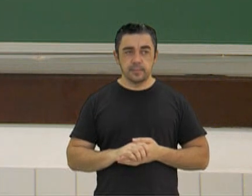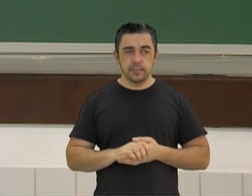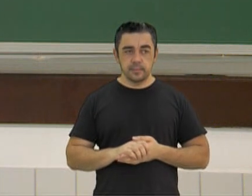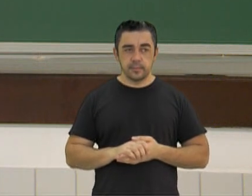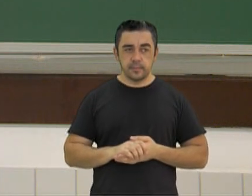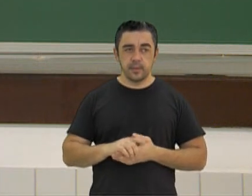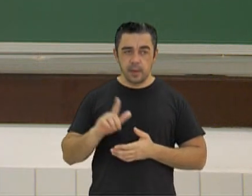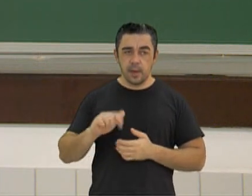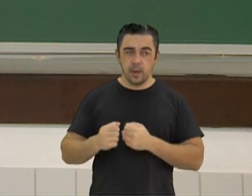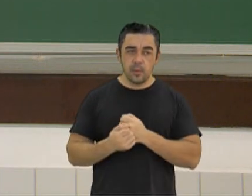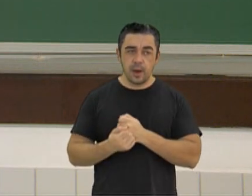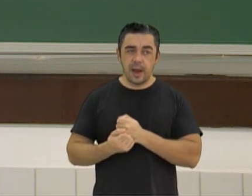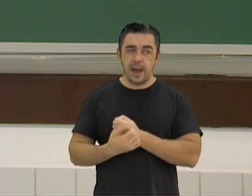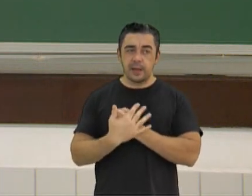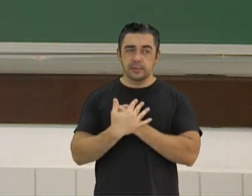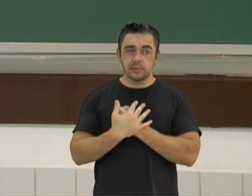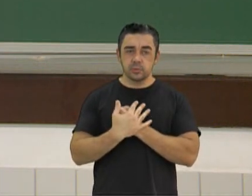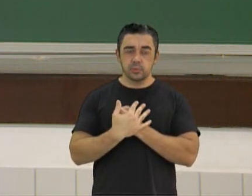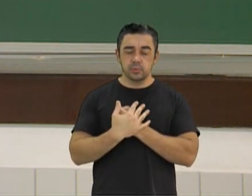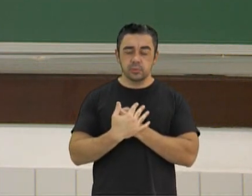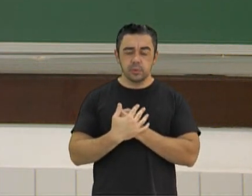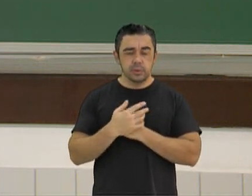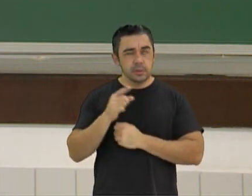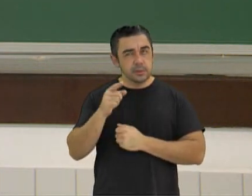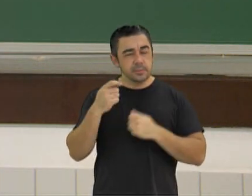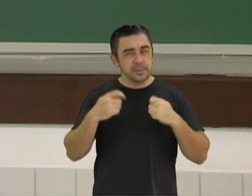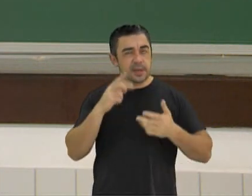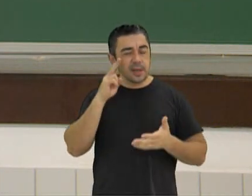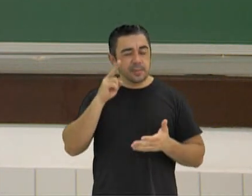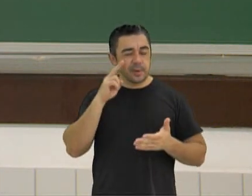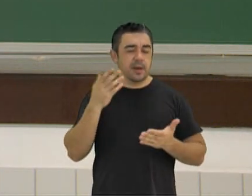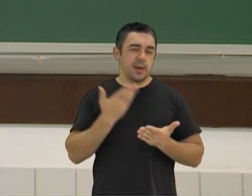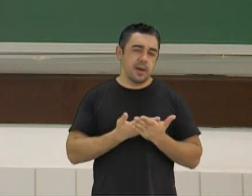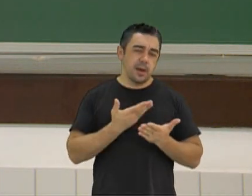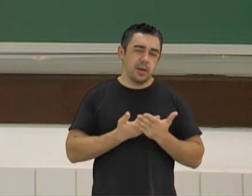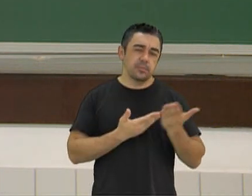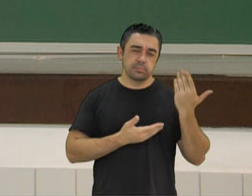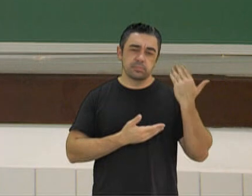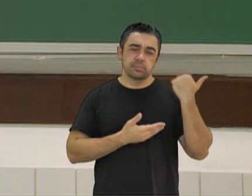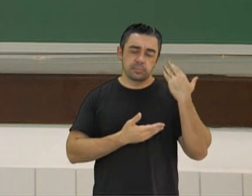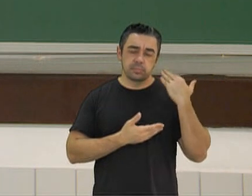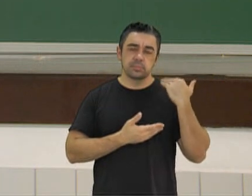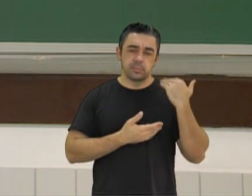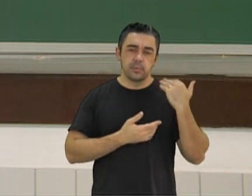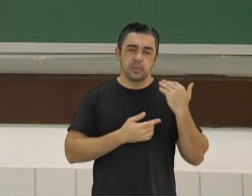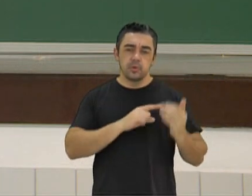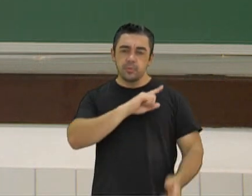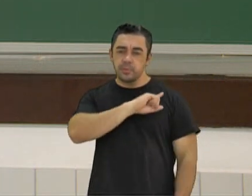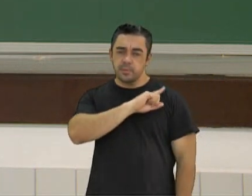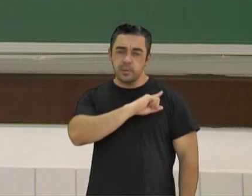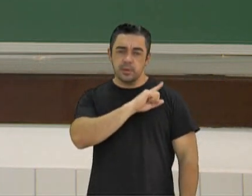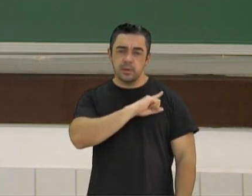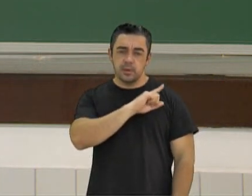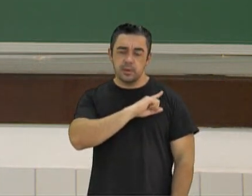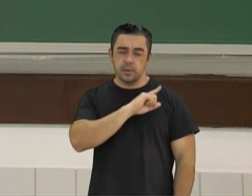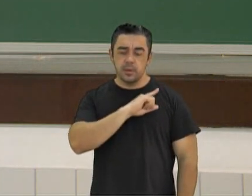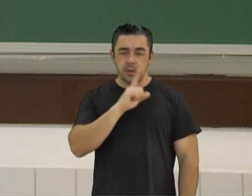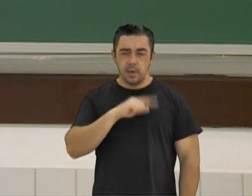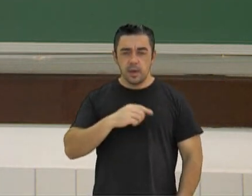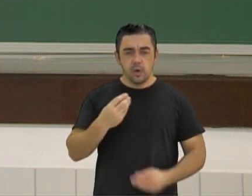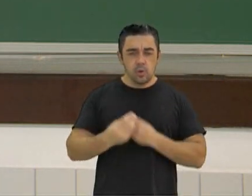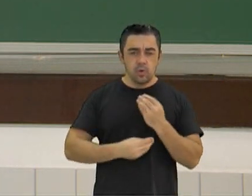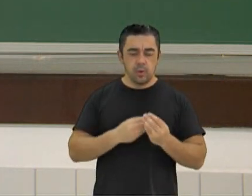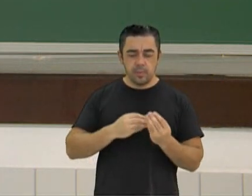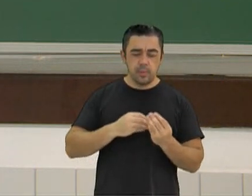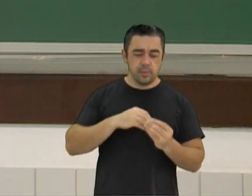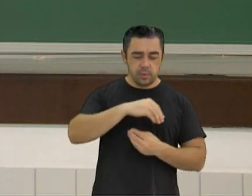forma um ácido, certo? Lembrar um pouquinho lá das aulas na primeira série das funções inorgânicas, né?